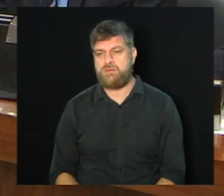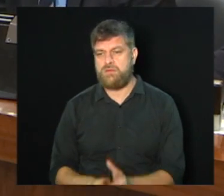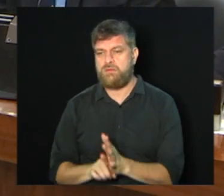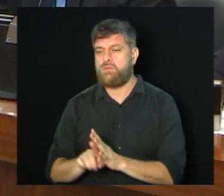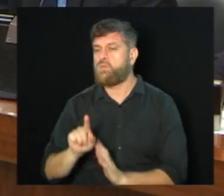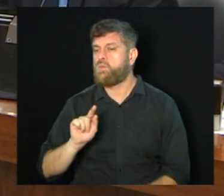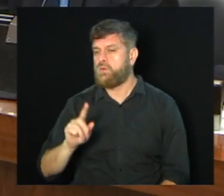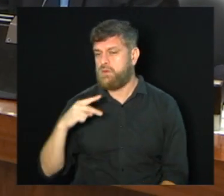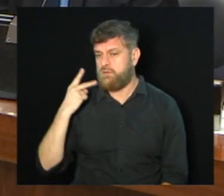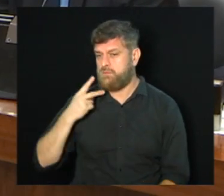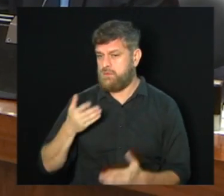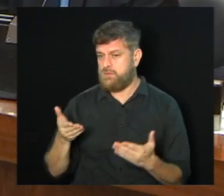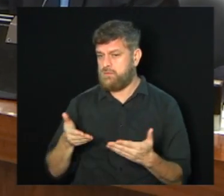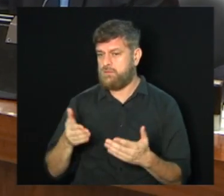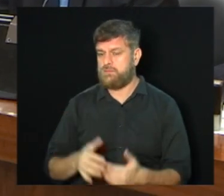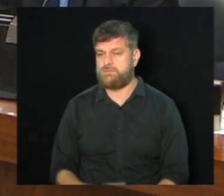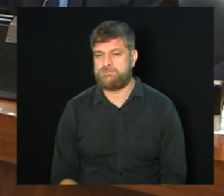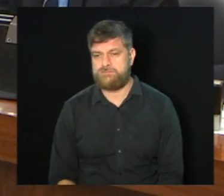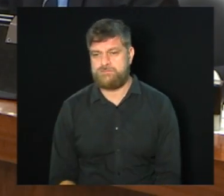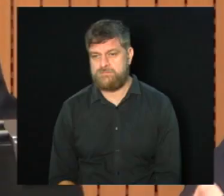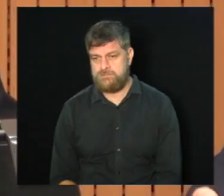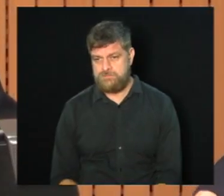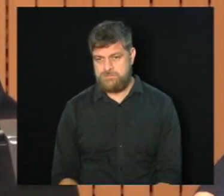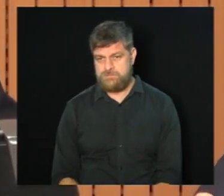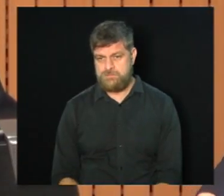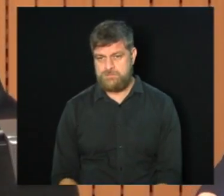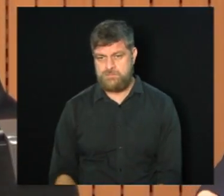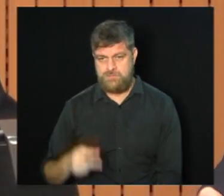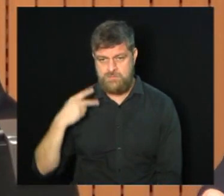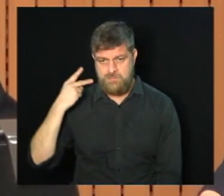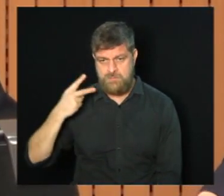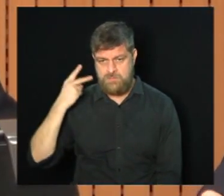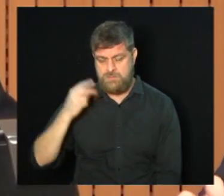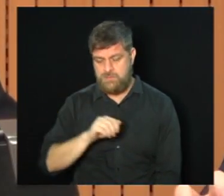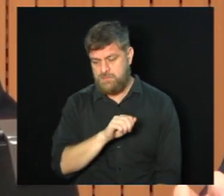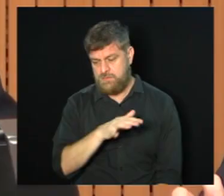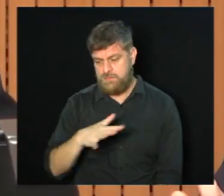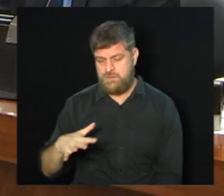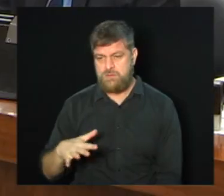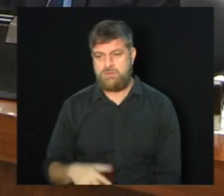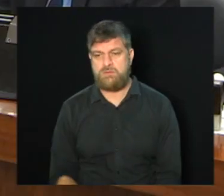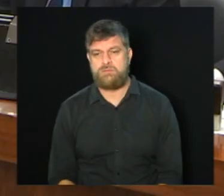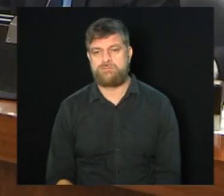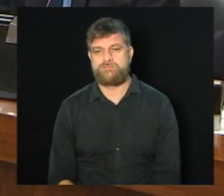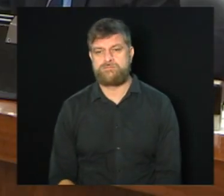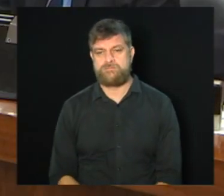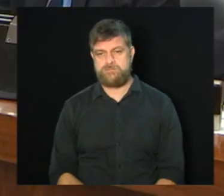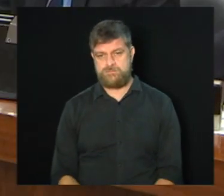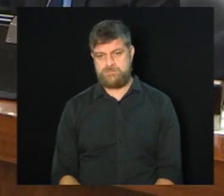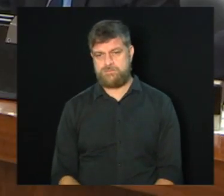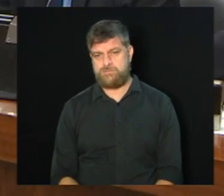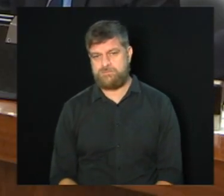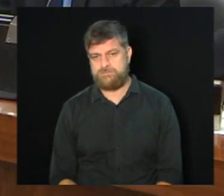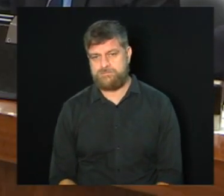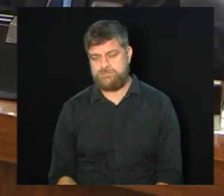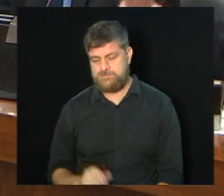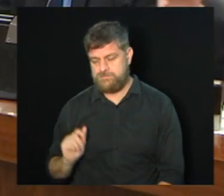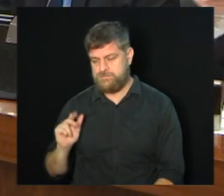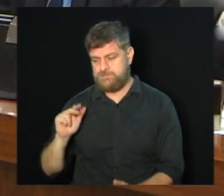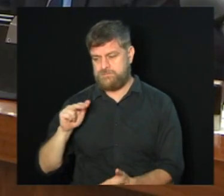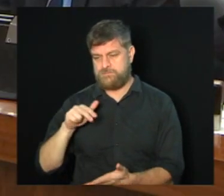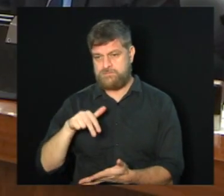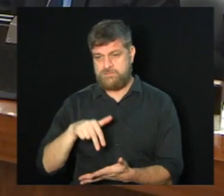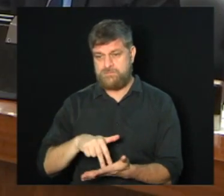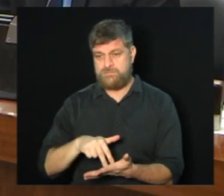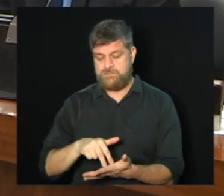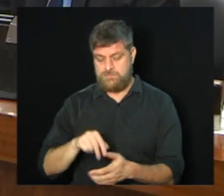Alberto, próximo vereador inscrito à discussão. Senhor presidente, ao nobre vereador Sidão Santos. Vereador Sidão Santos, Vossa Excelência,